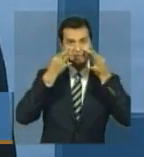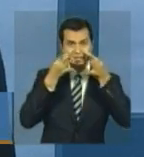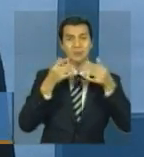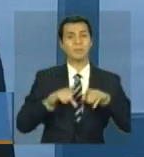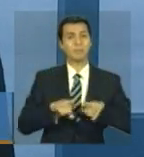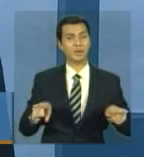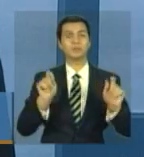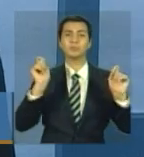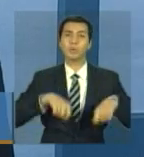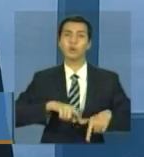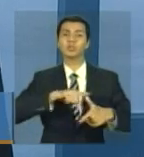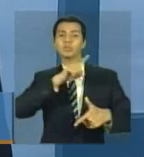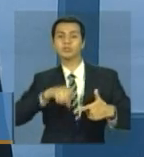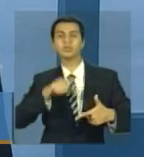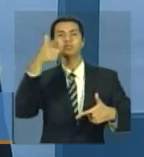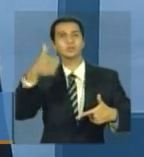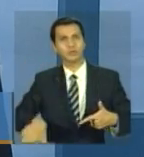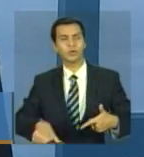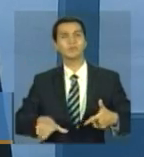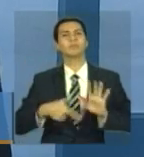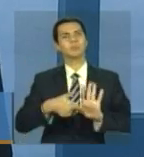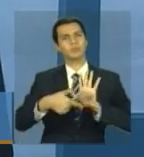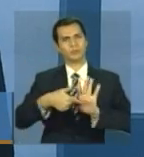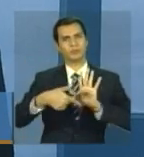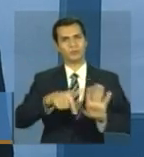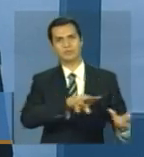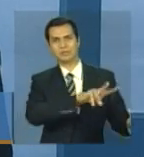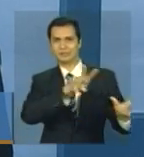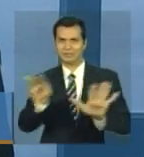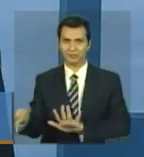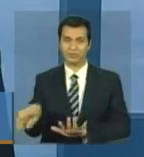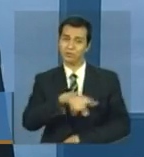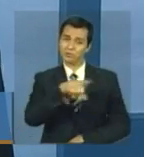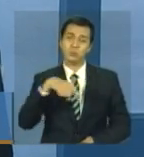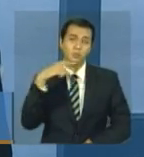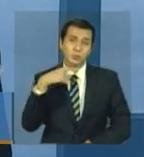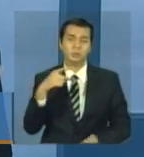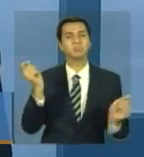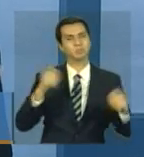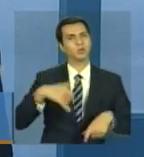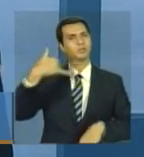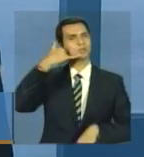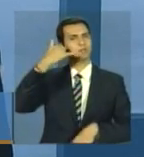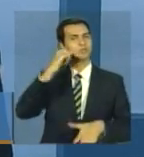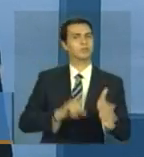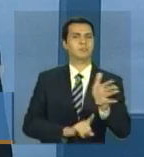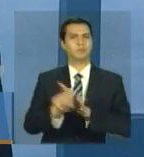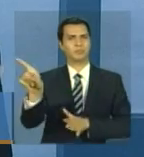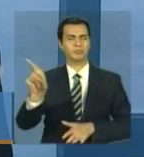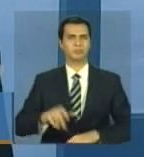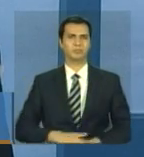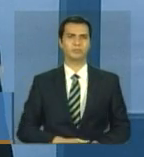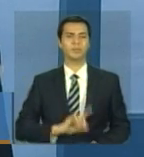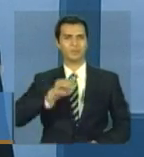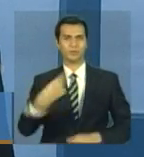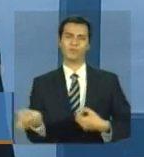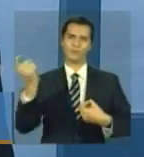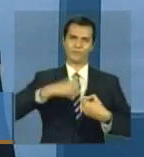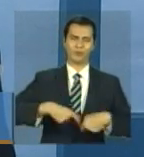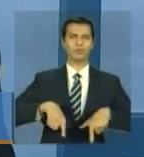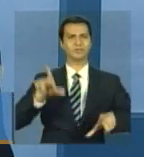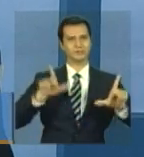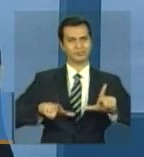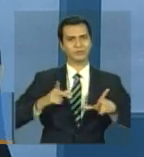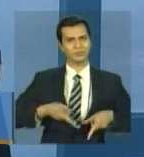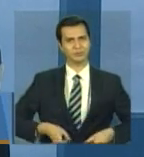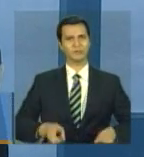e pode ser que ao longo da semana você tenha alguma dúvida, então ligue para esses dois números e tire aí as suas dúvidas. A gente volta daqui a pouquinho